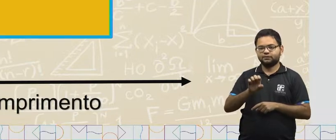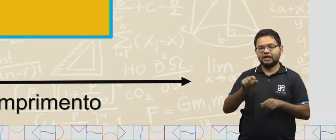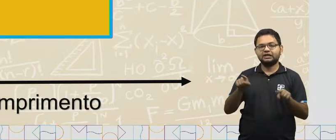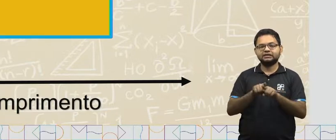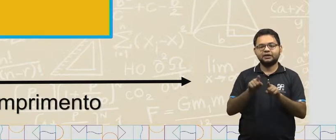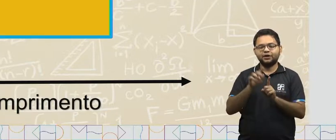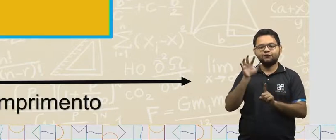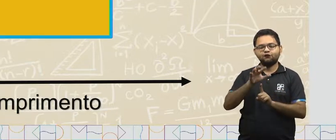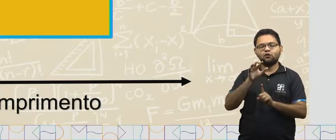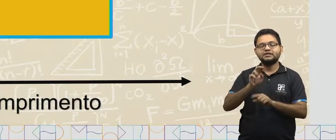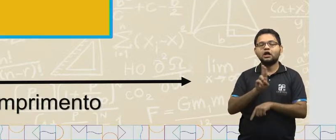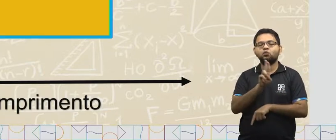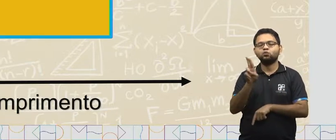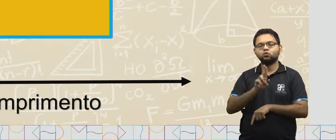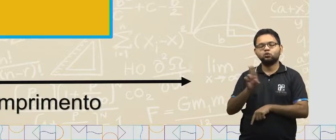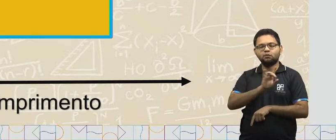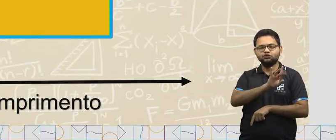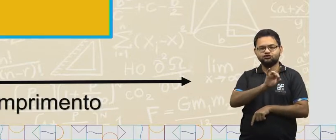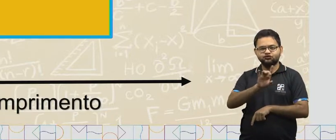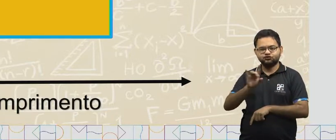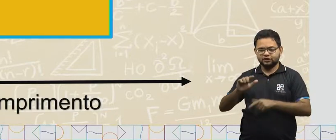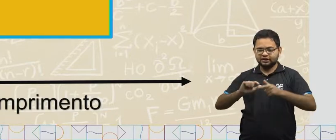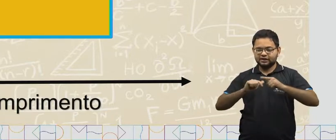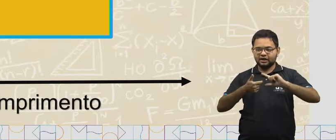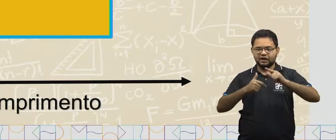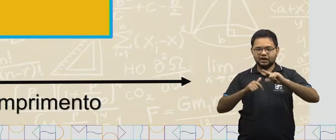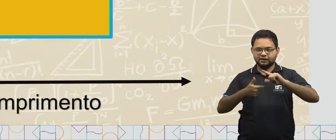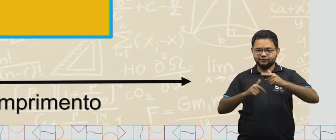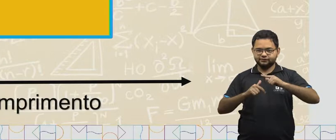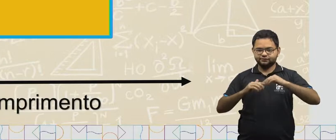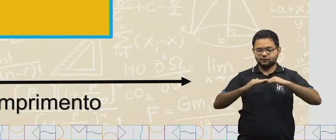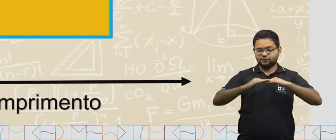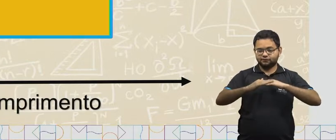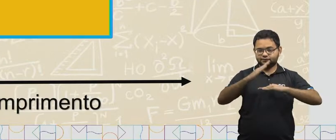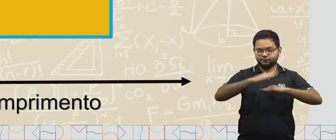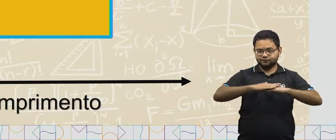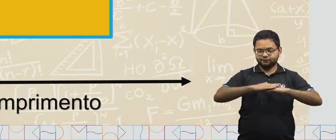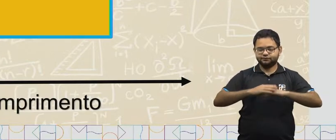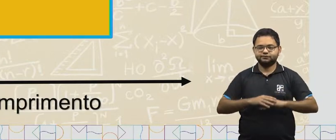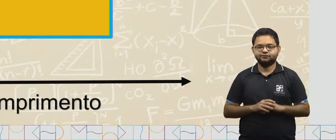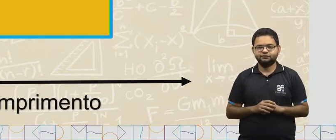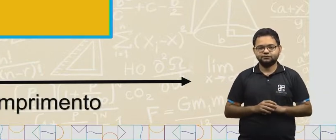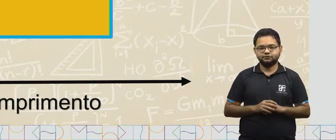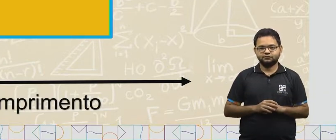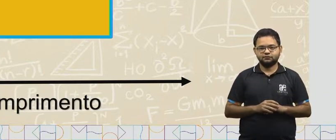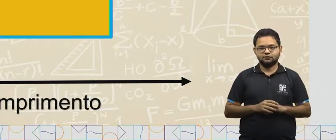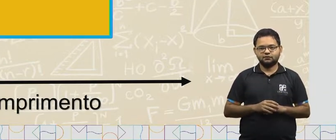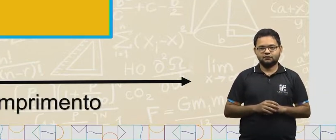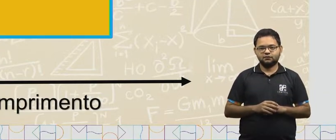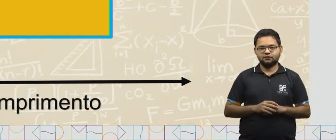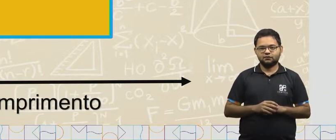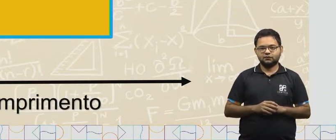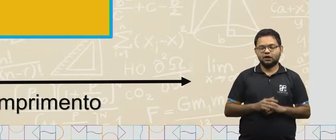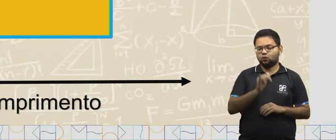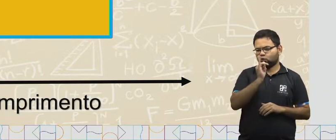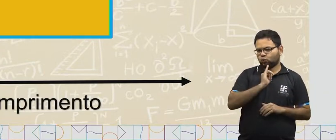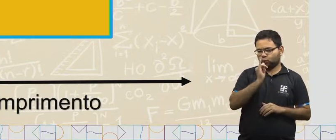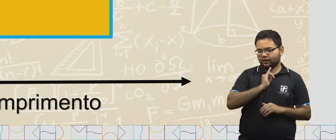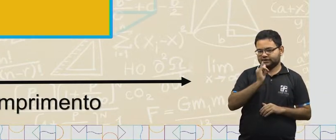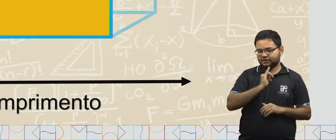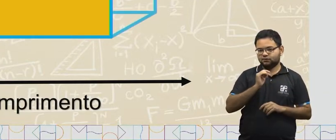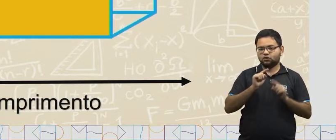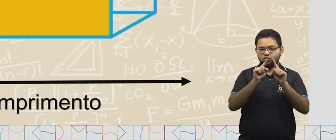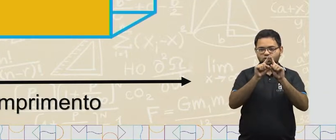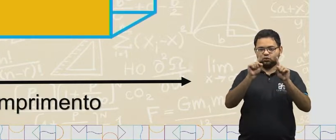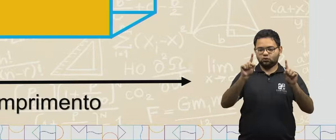das figuras geométricas planas para espaciais. Como no exemplo, vimos que o